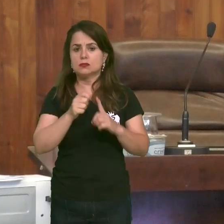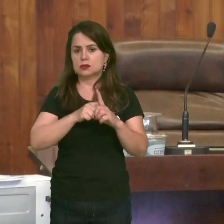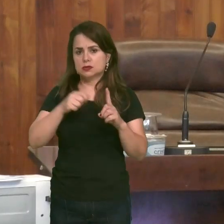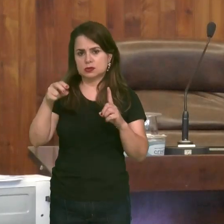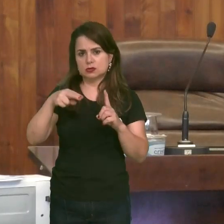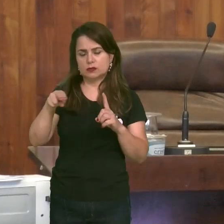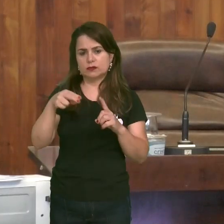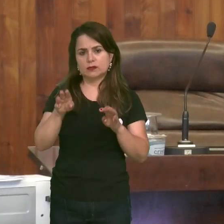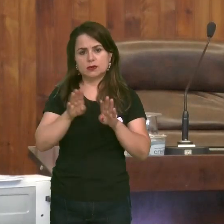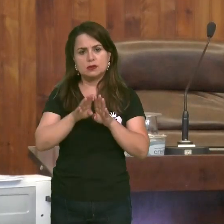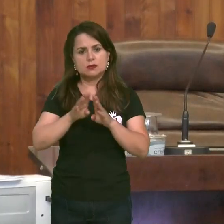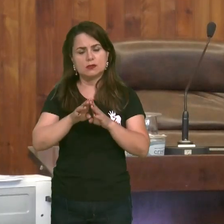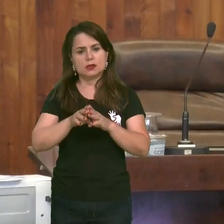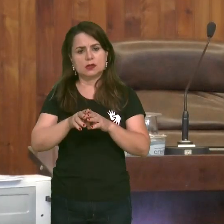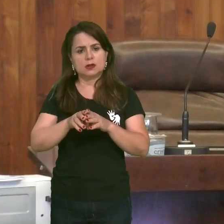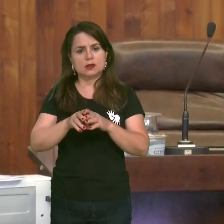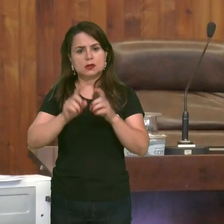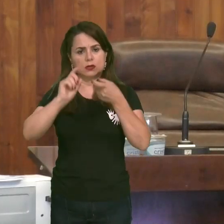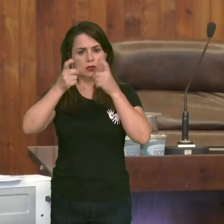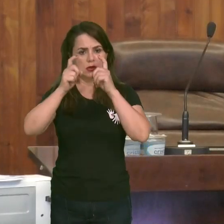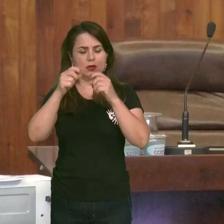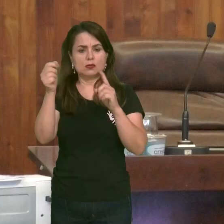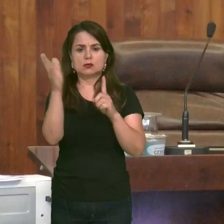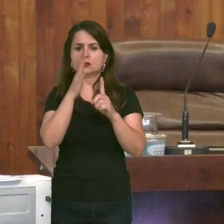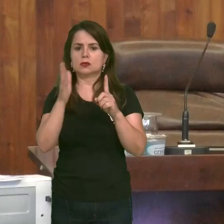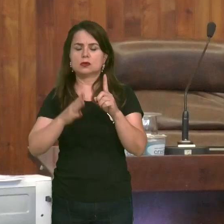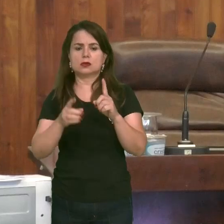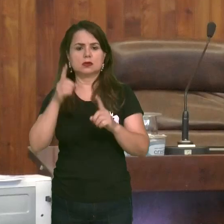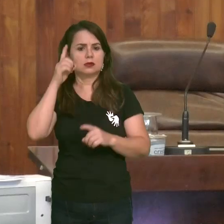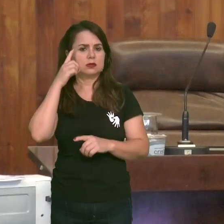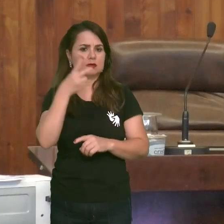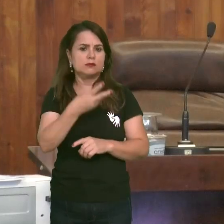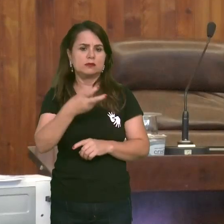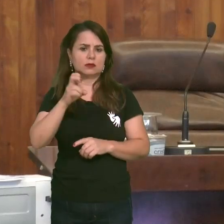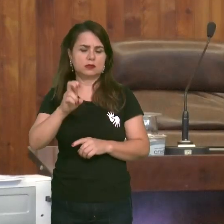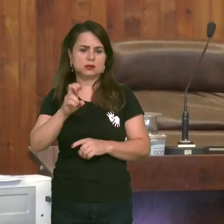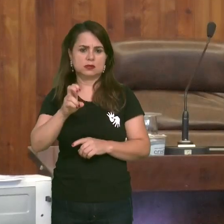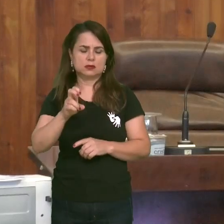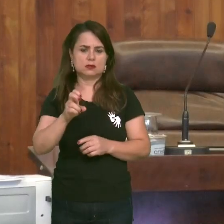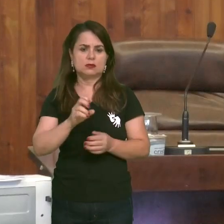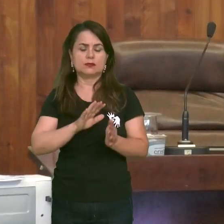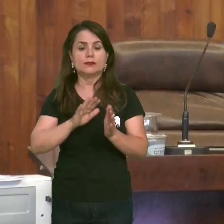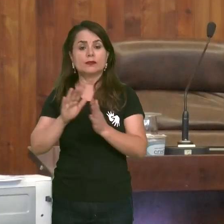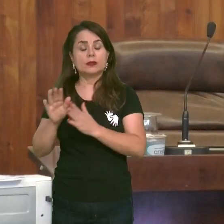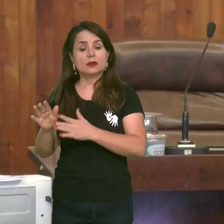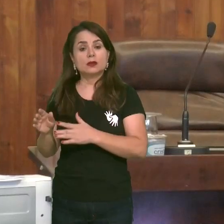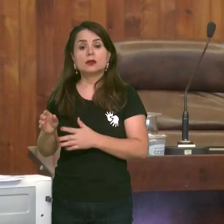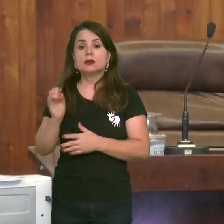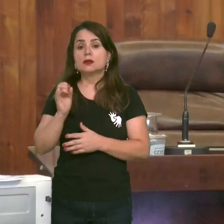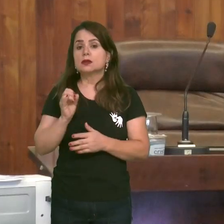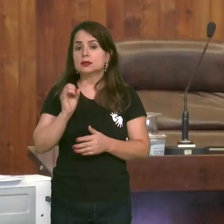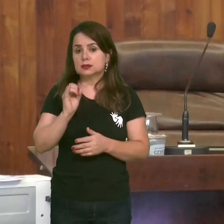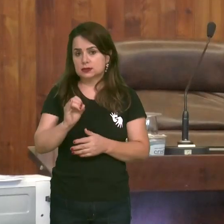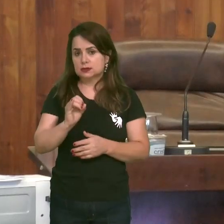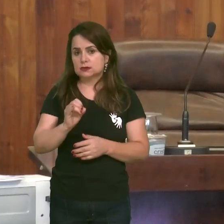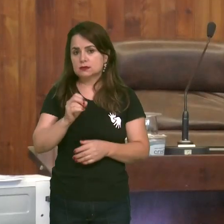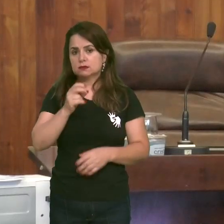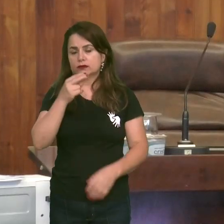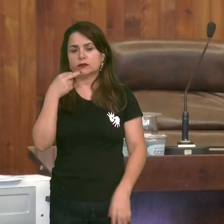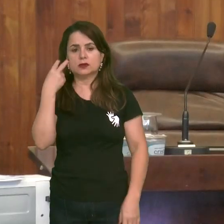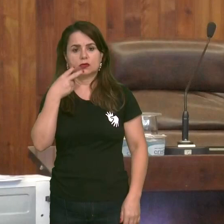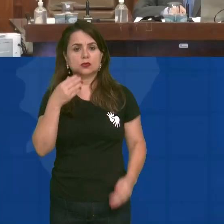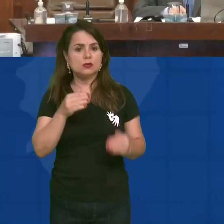da sessão solene no dia 25 de novembro de 2022 os vereadores que tiverem de acordo